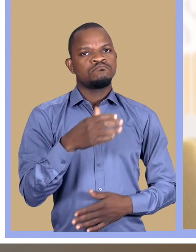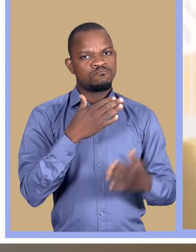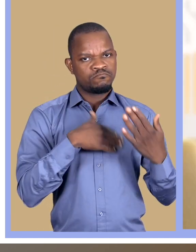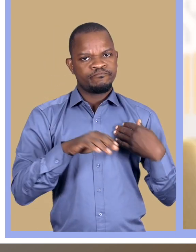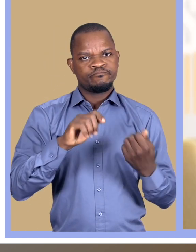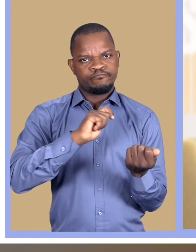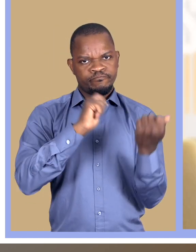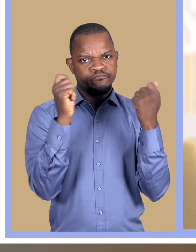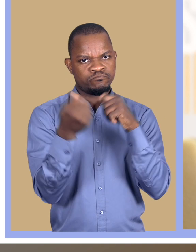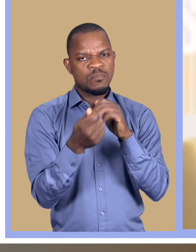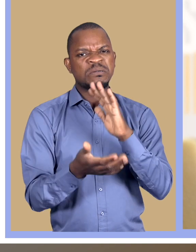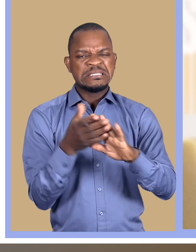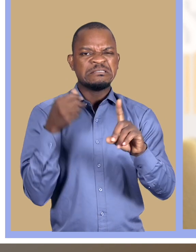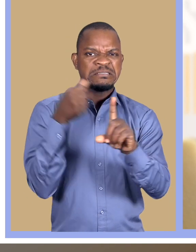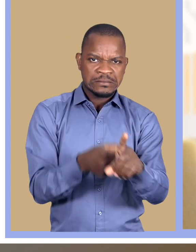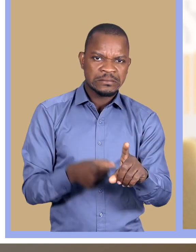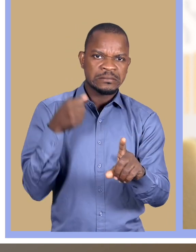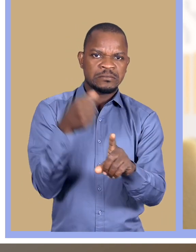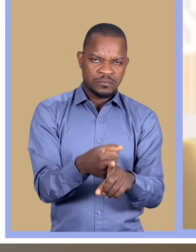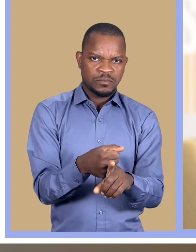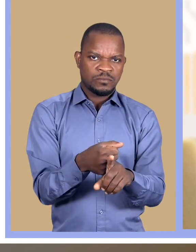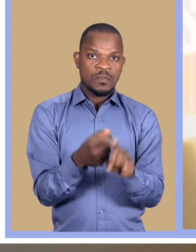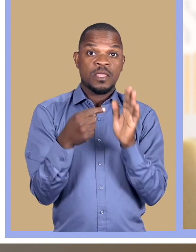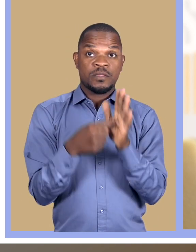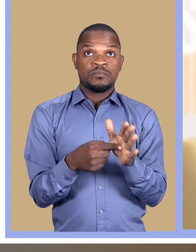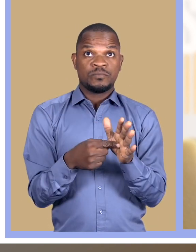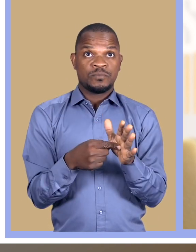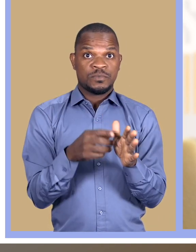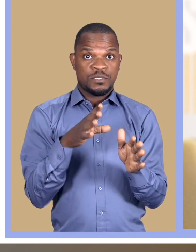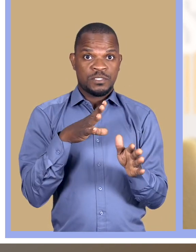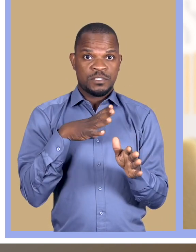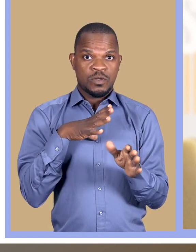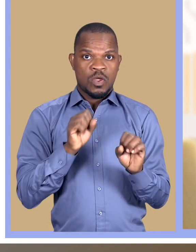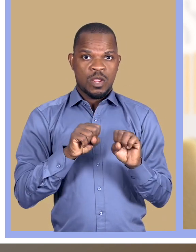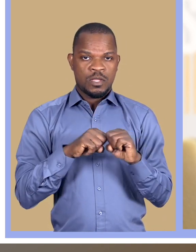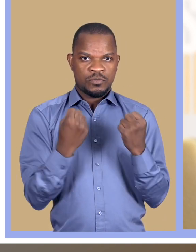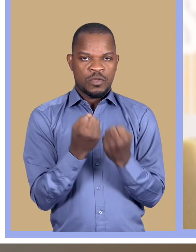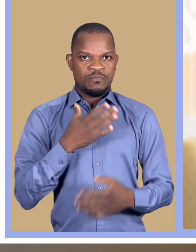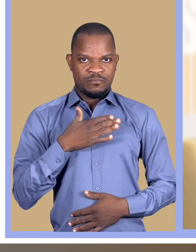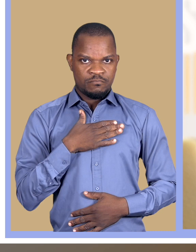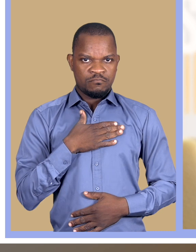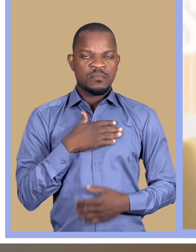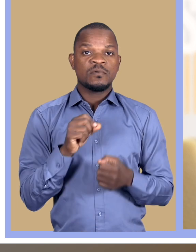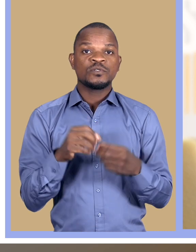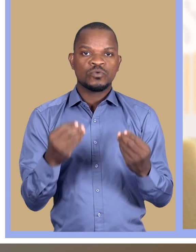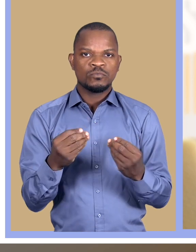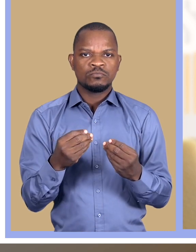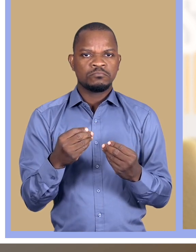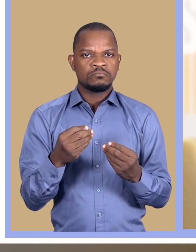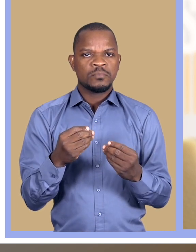que elas trabalham, muitas delas, eu falo até do meu movimento no caso, que é todo ele